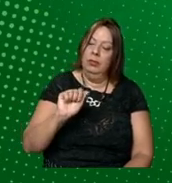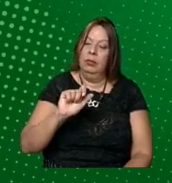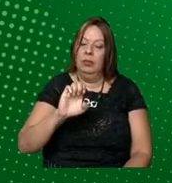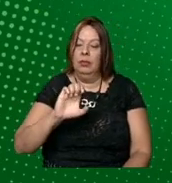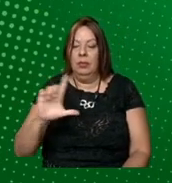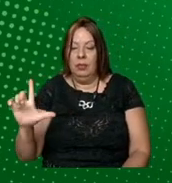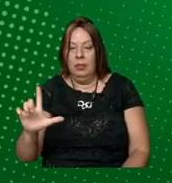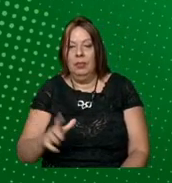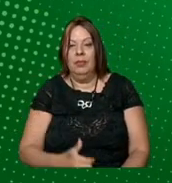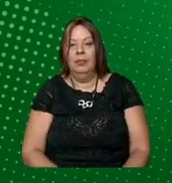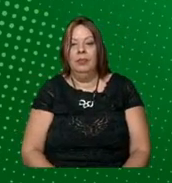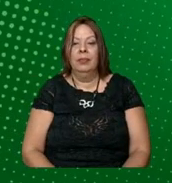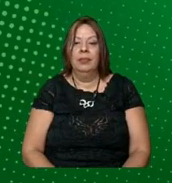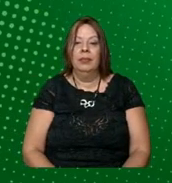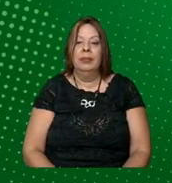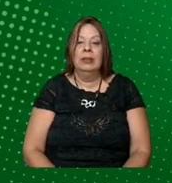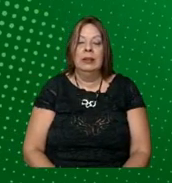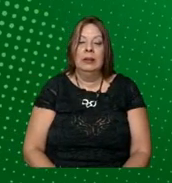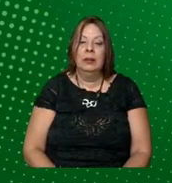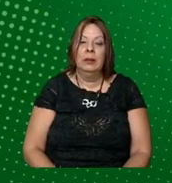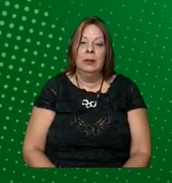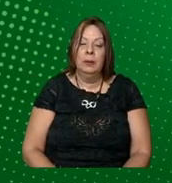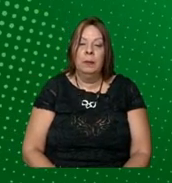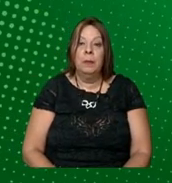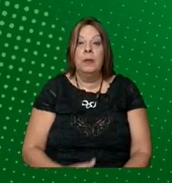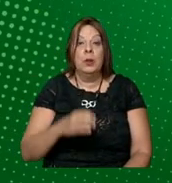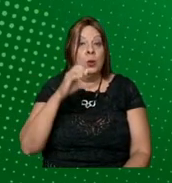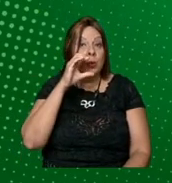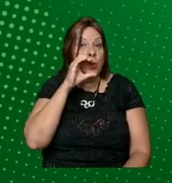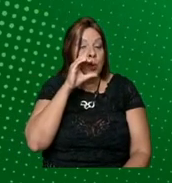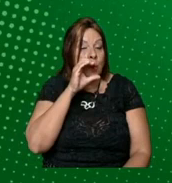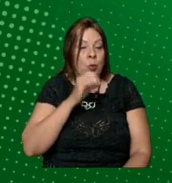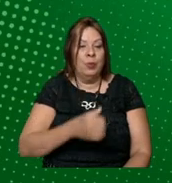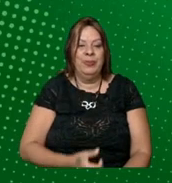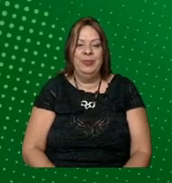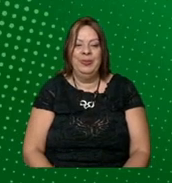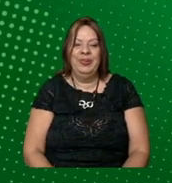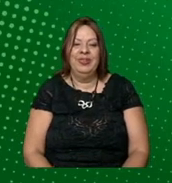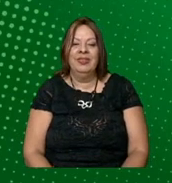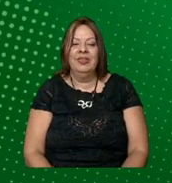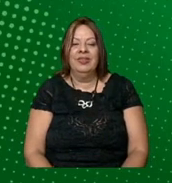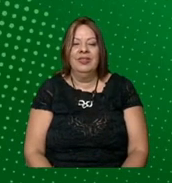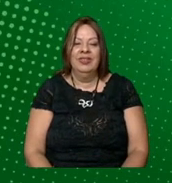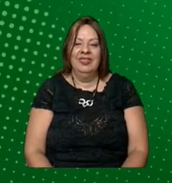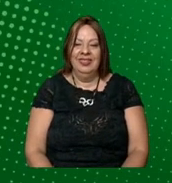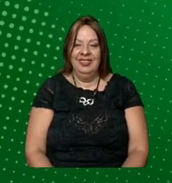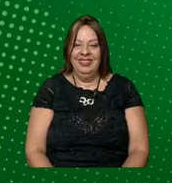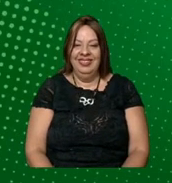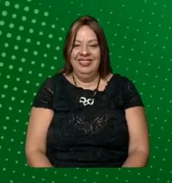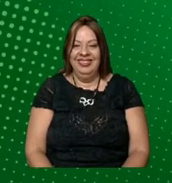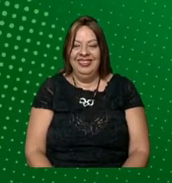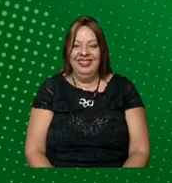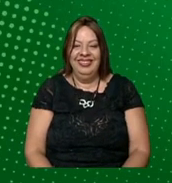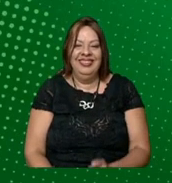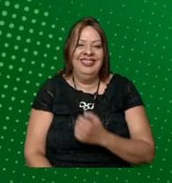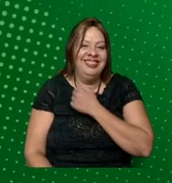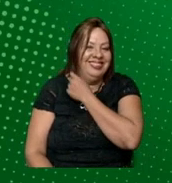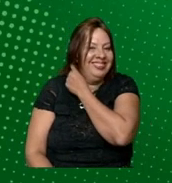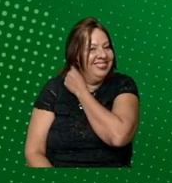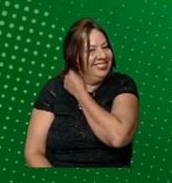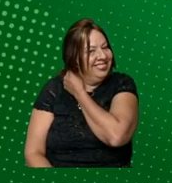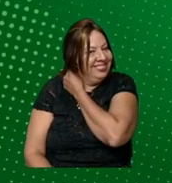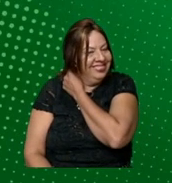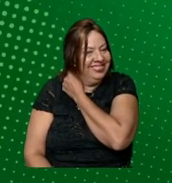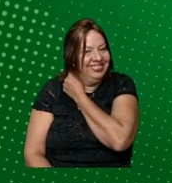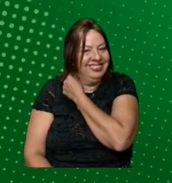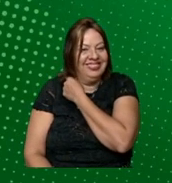saiu para o Natanael da cidade de Socorro, lá no João Alves, hein, gente. Ele garantiu no G Barbosa São José,